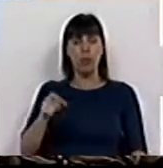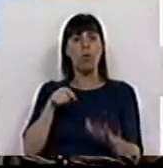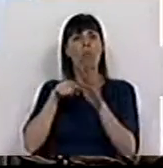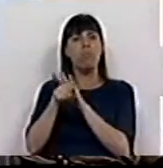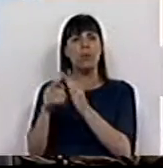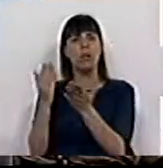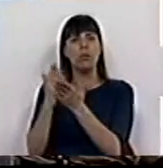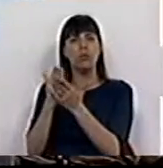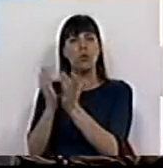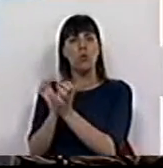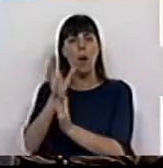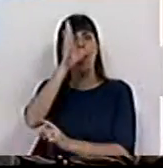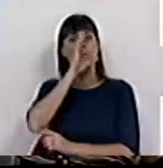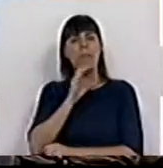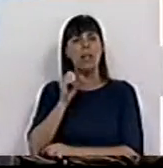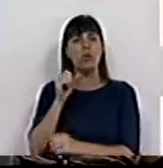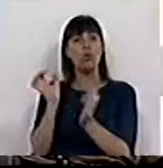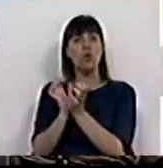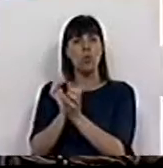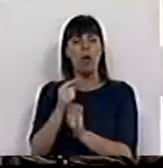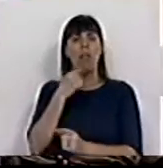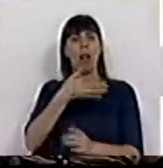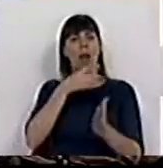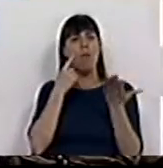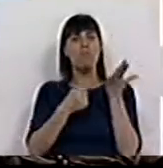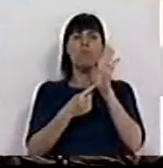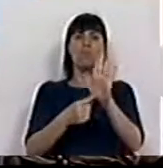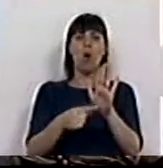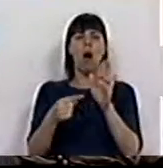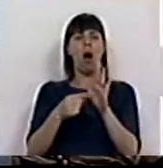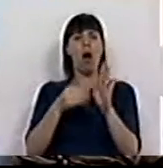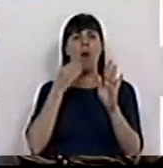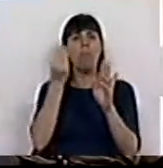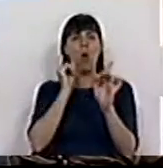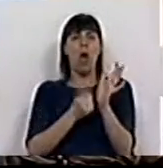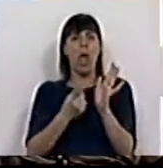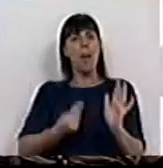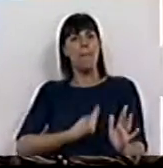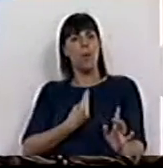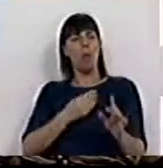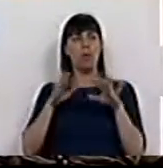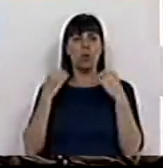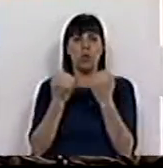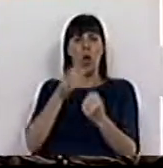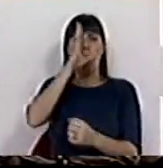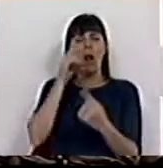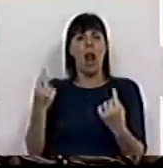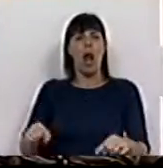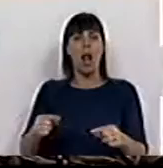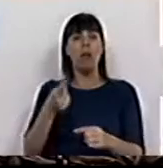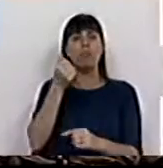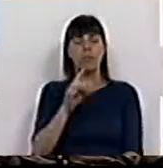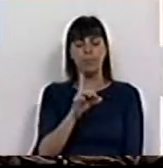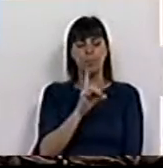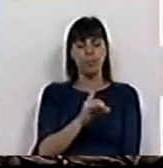cantinas sociais que o ministro Pedro Mota Soares costuma apresentar como o alfa e o ômega da preocupação social do Governo